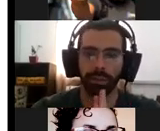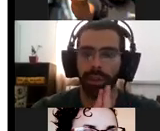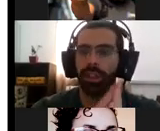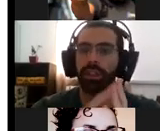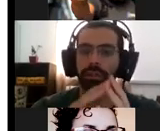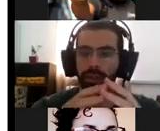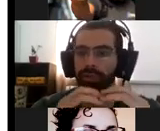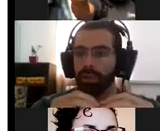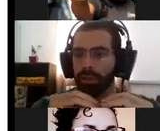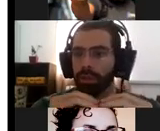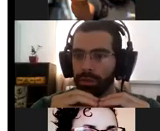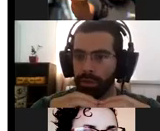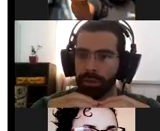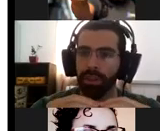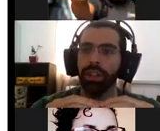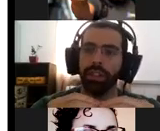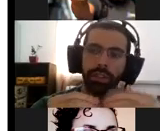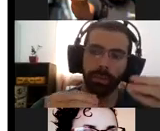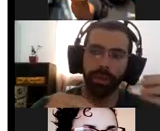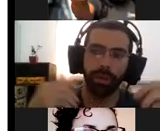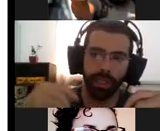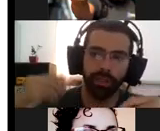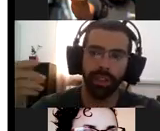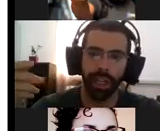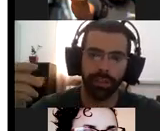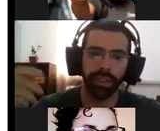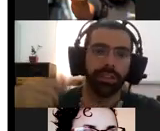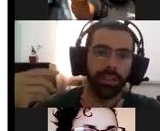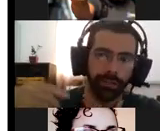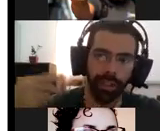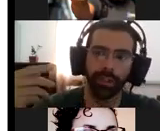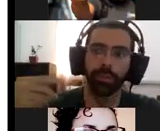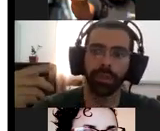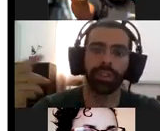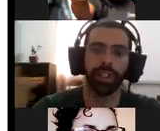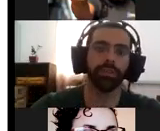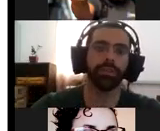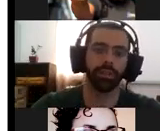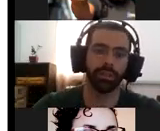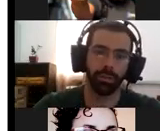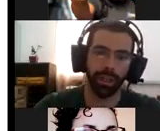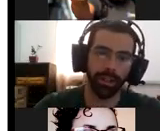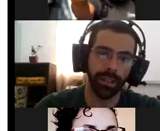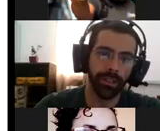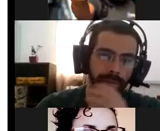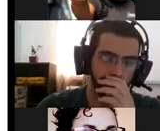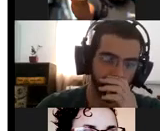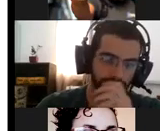teoria porque os leilões funcionam de outra forma. E eles descobriram quais são as variáveis que afetam o preço final dos leilões do